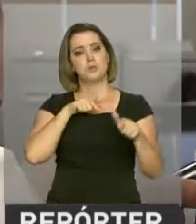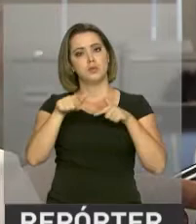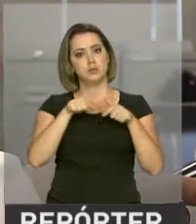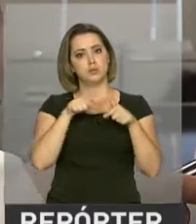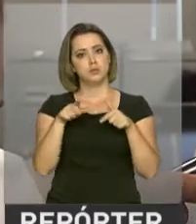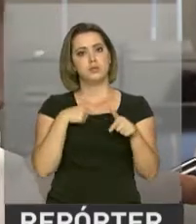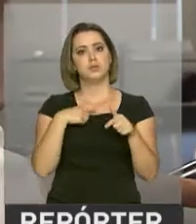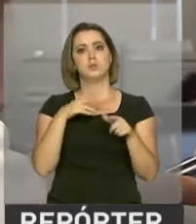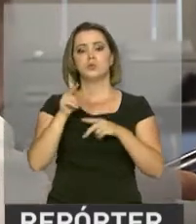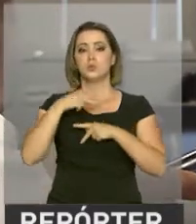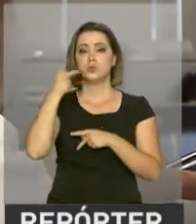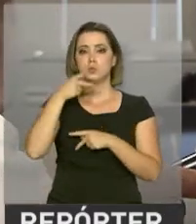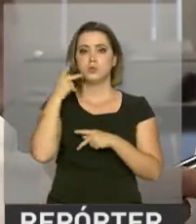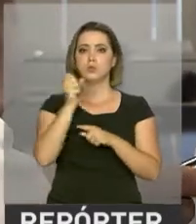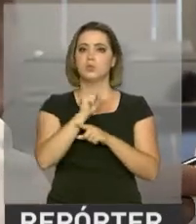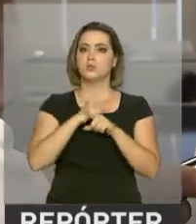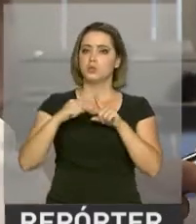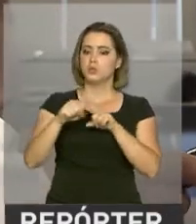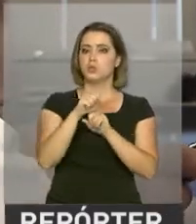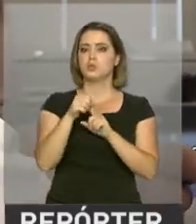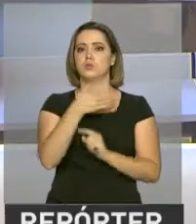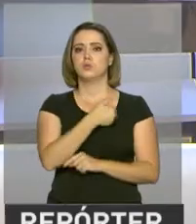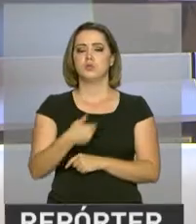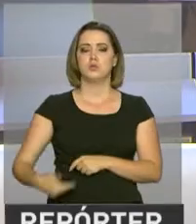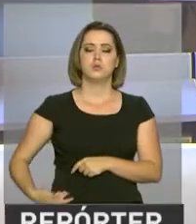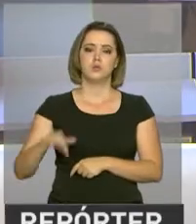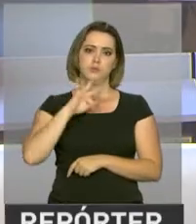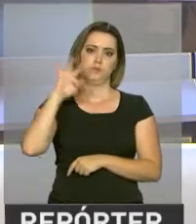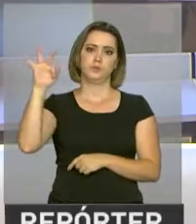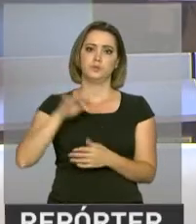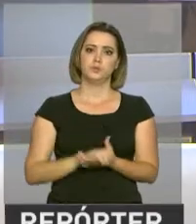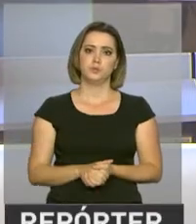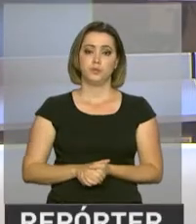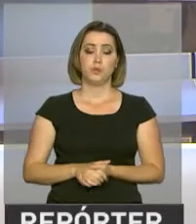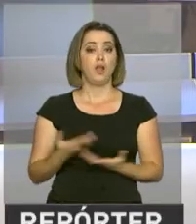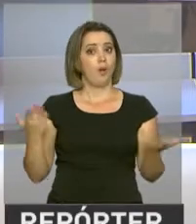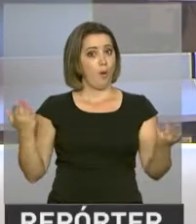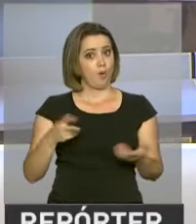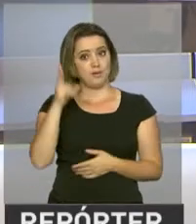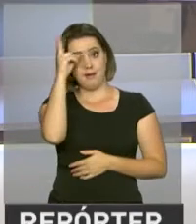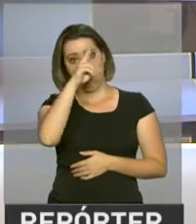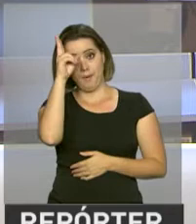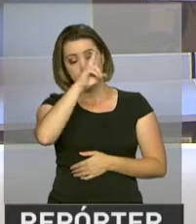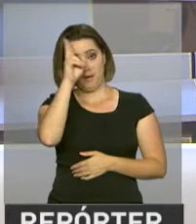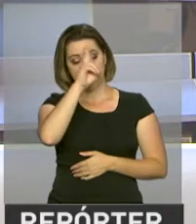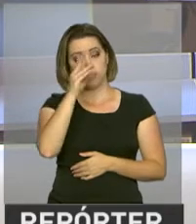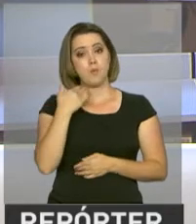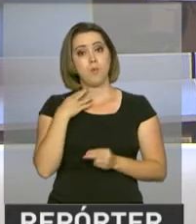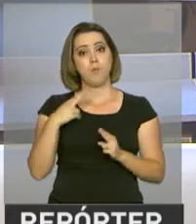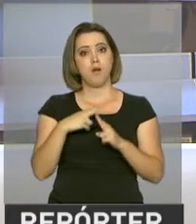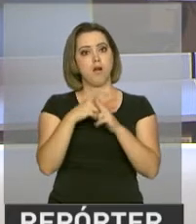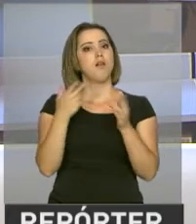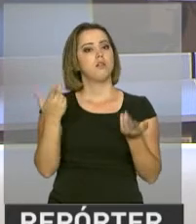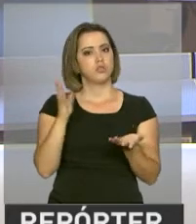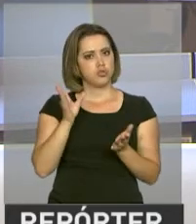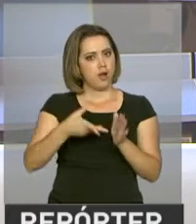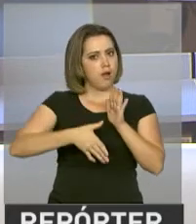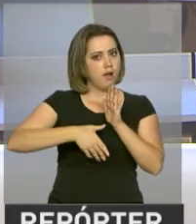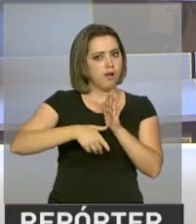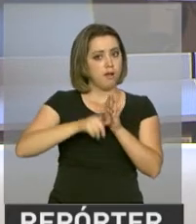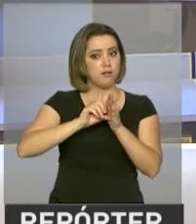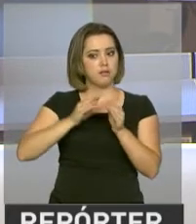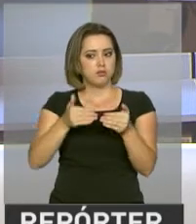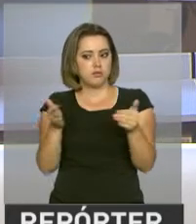de políticas públicas do brasil do governo federal lembrando que hoje as agências da caixa abriram duas horas mais cedo